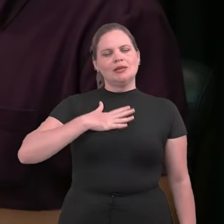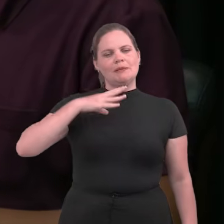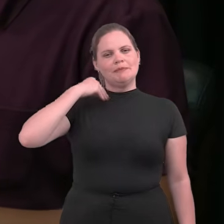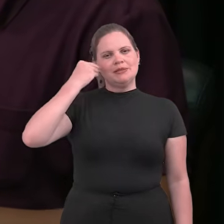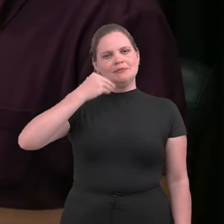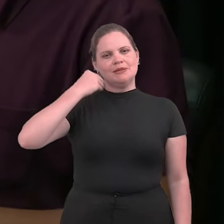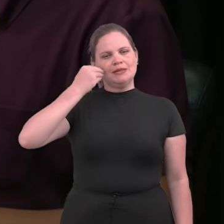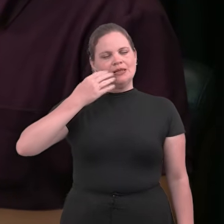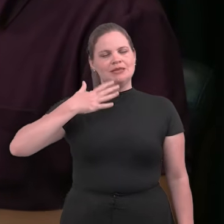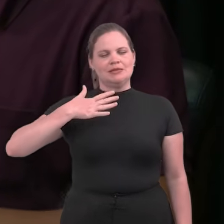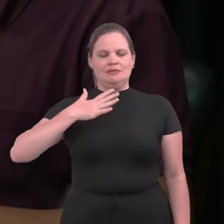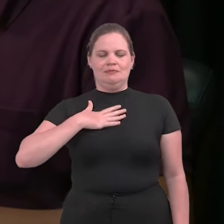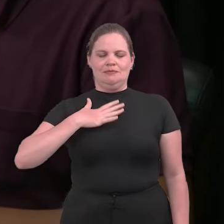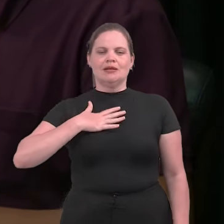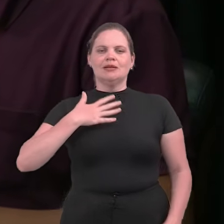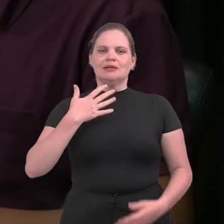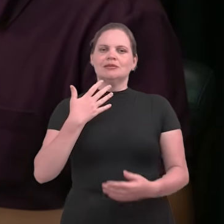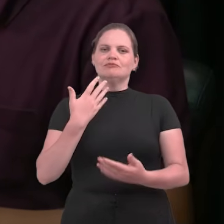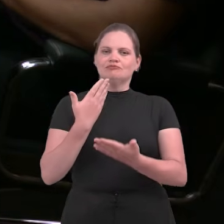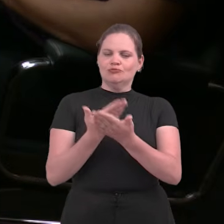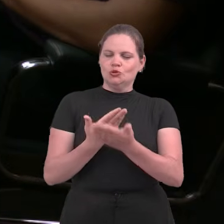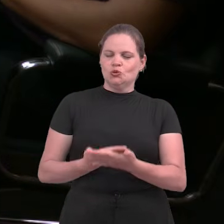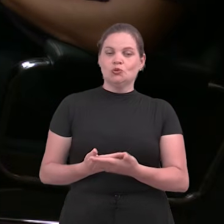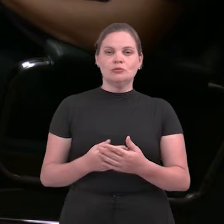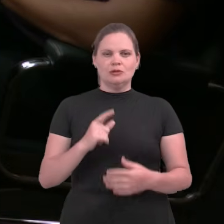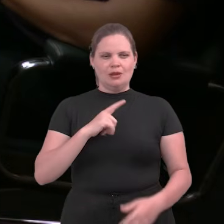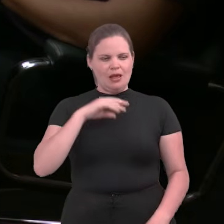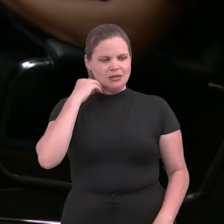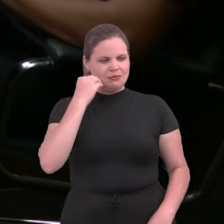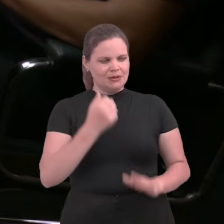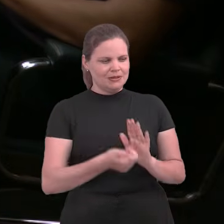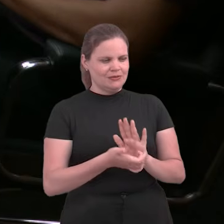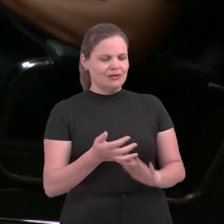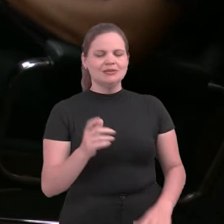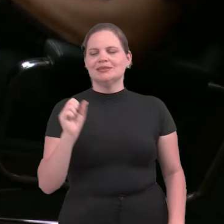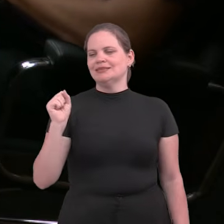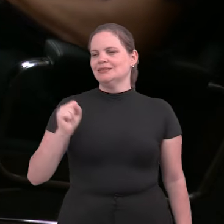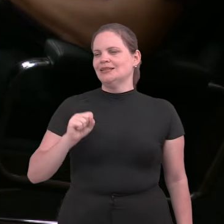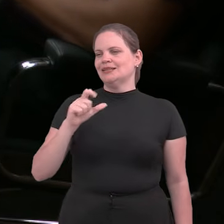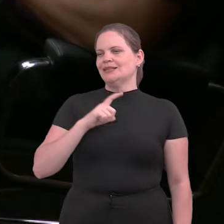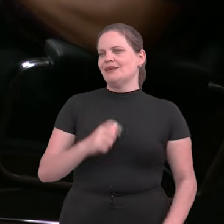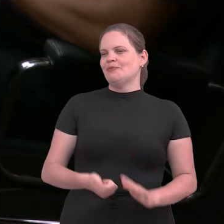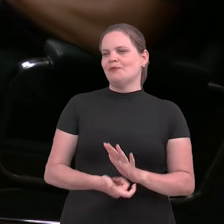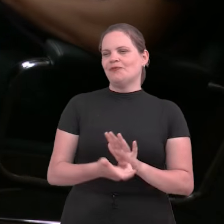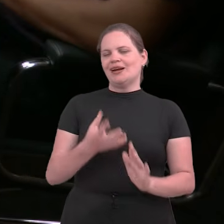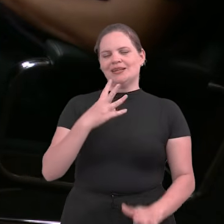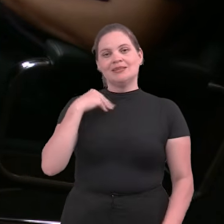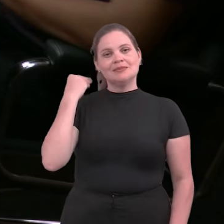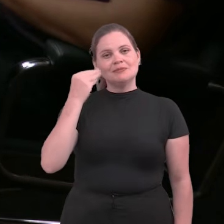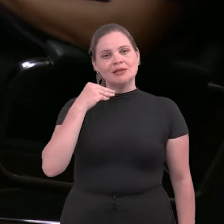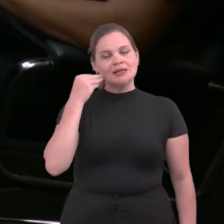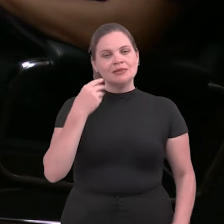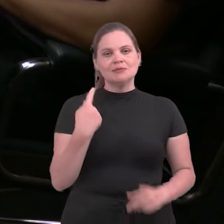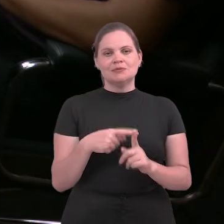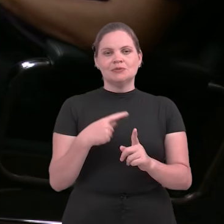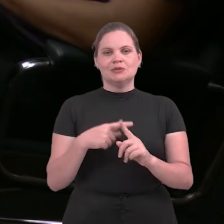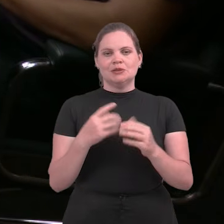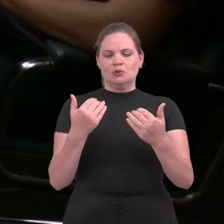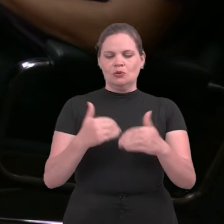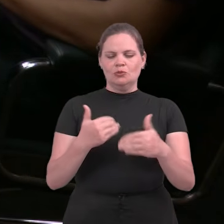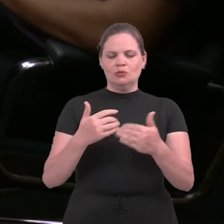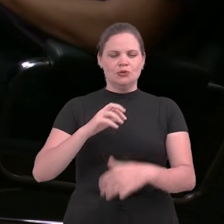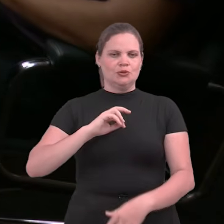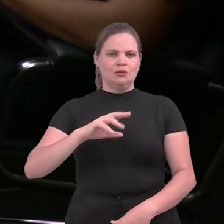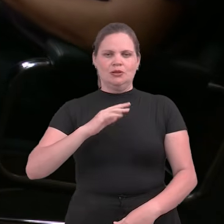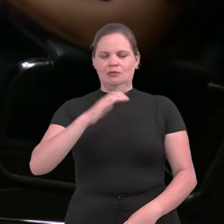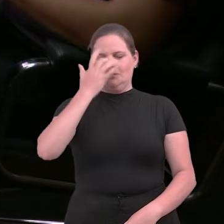minha trajetória nos concursos públicos. Amém. Tem muita experiência para contar, irmão? São muitas experiências. O concurso não é uma